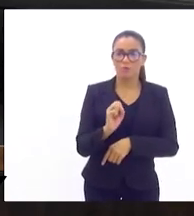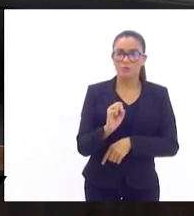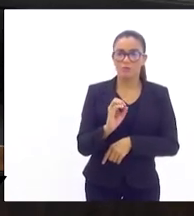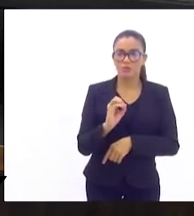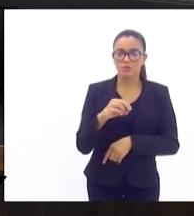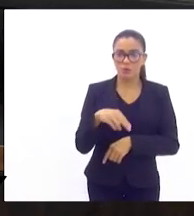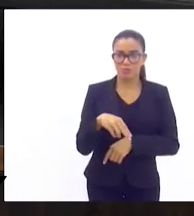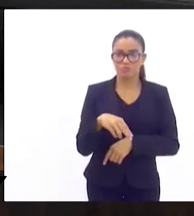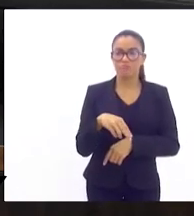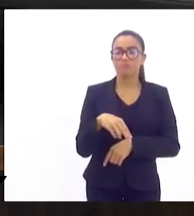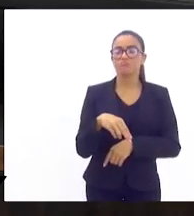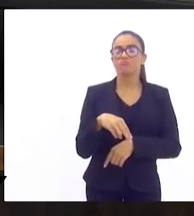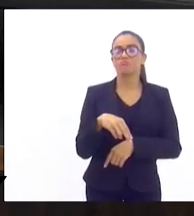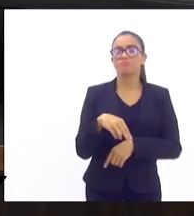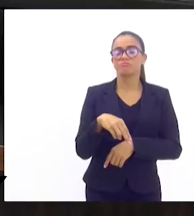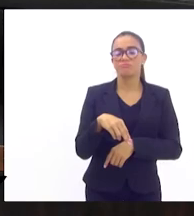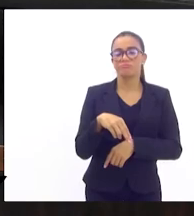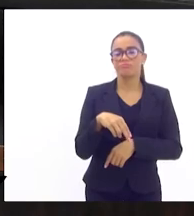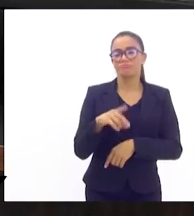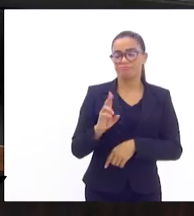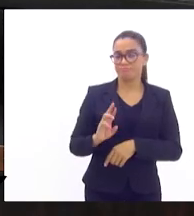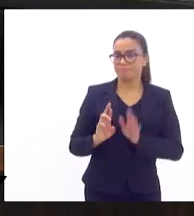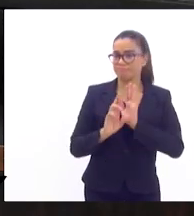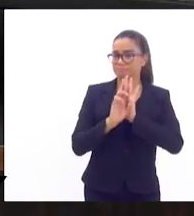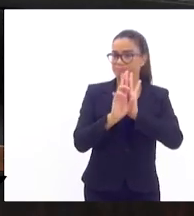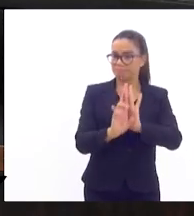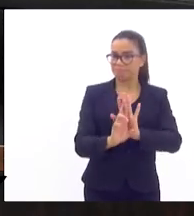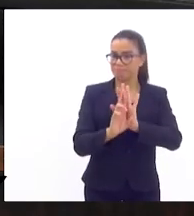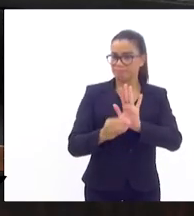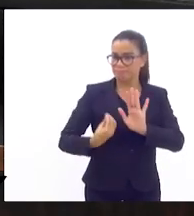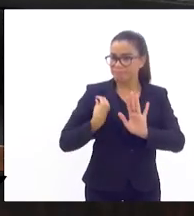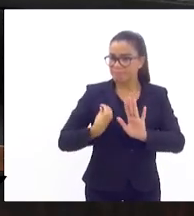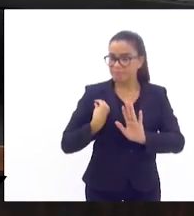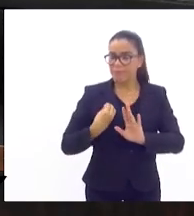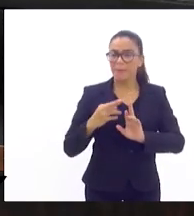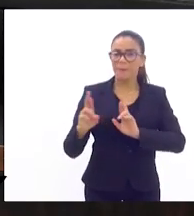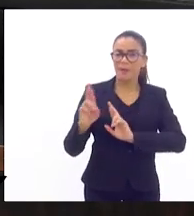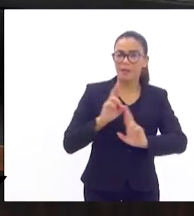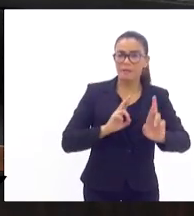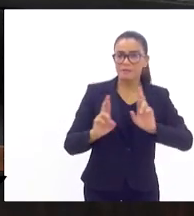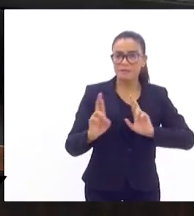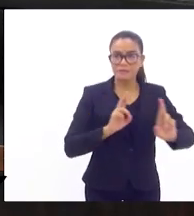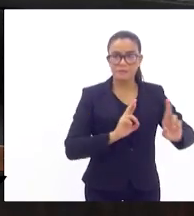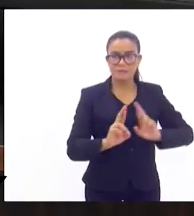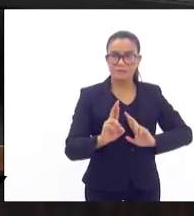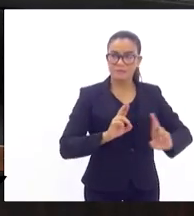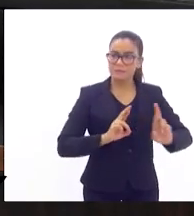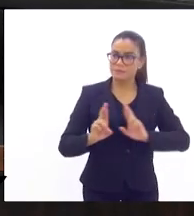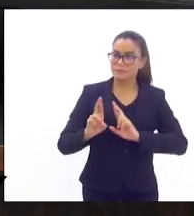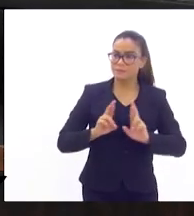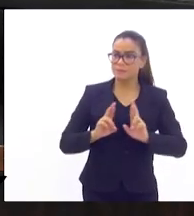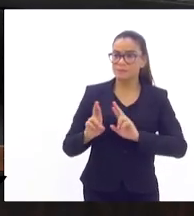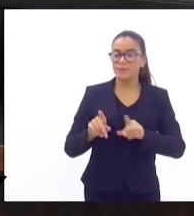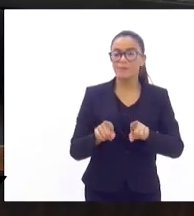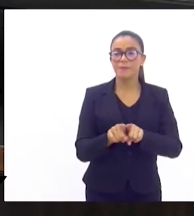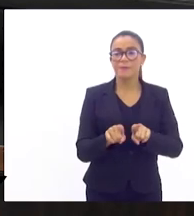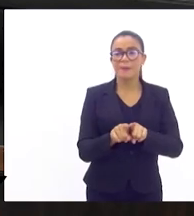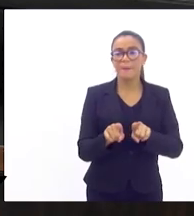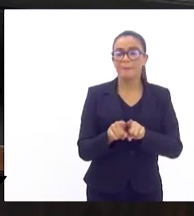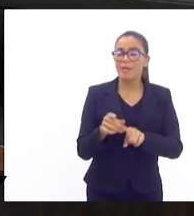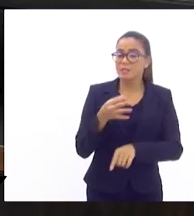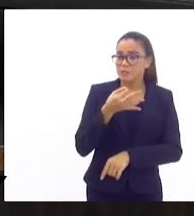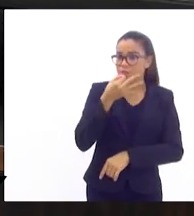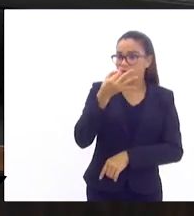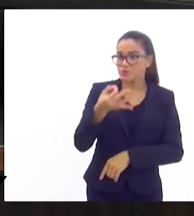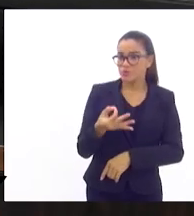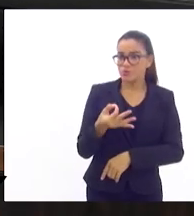nos responder todas as nossas dúvidas e questionamentos. E quero, presidente, sugerir ao